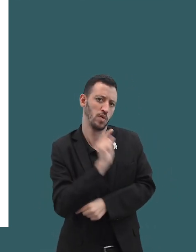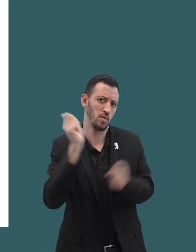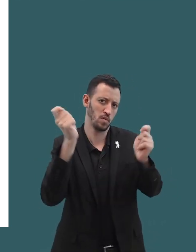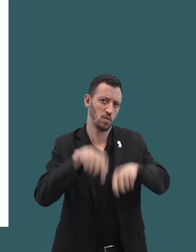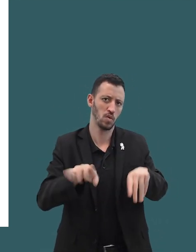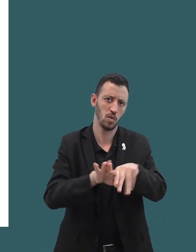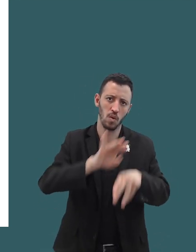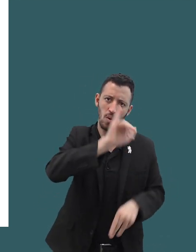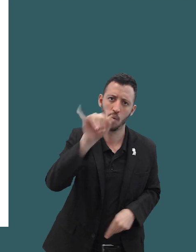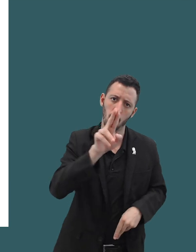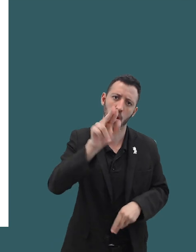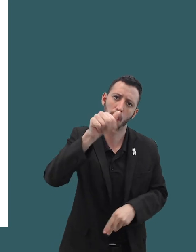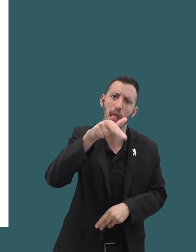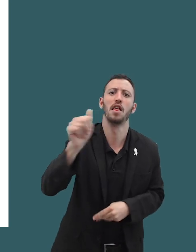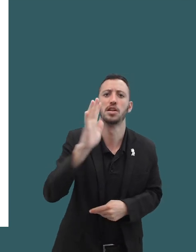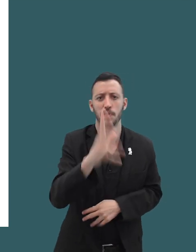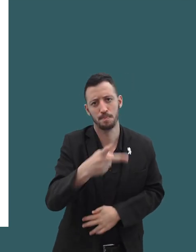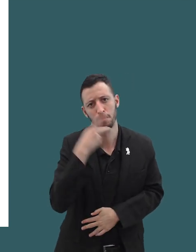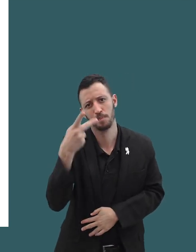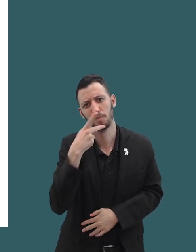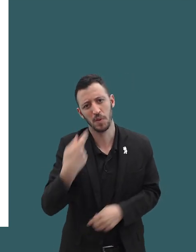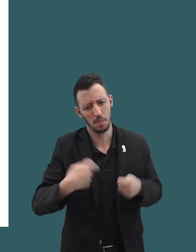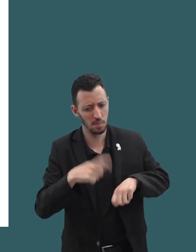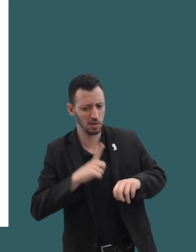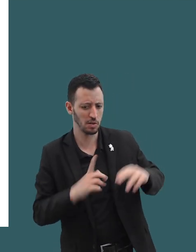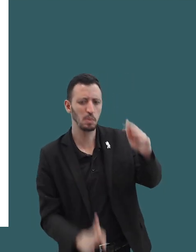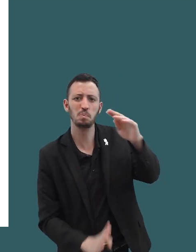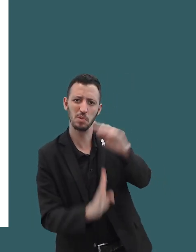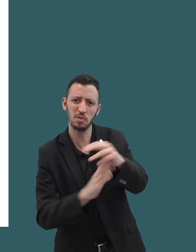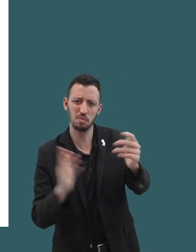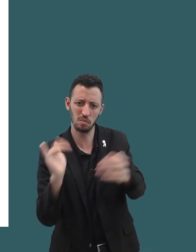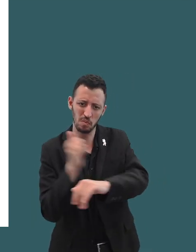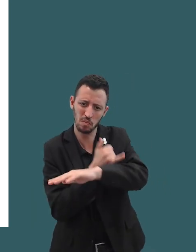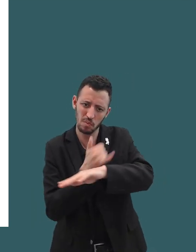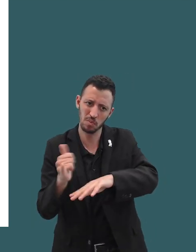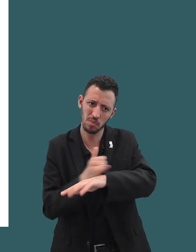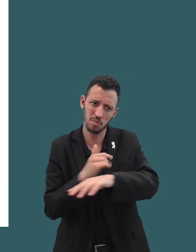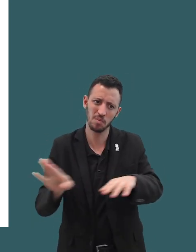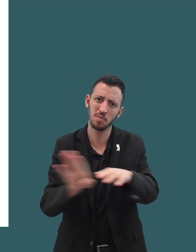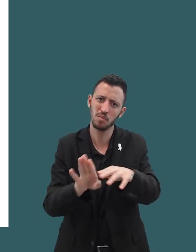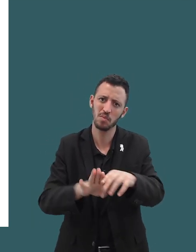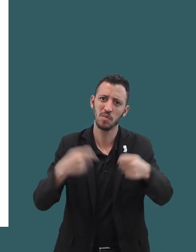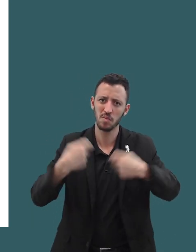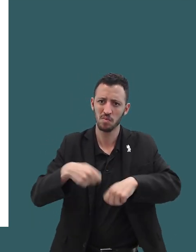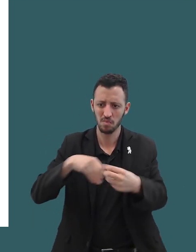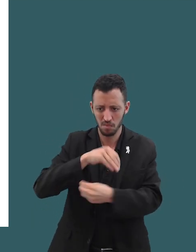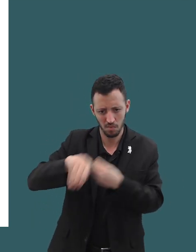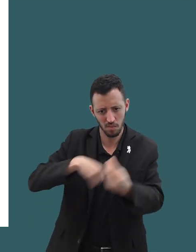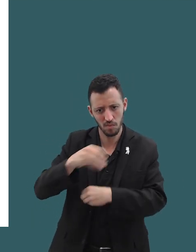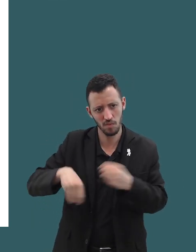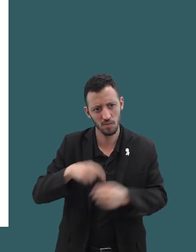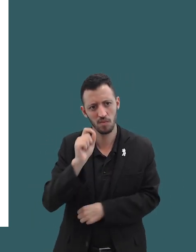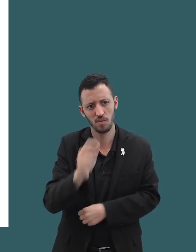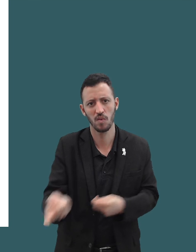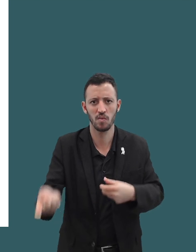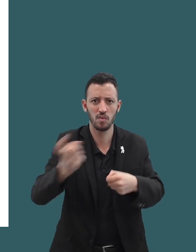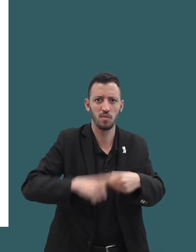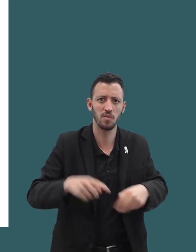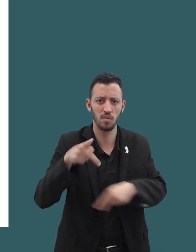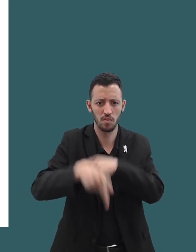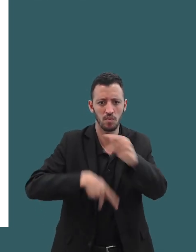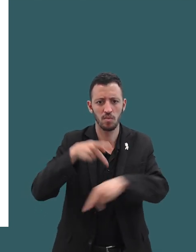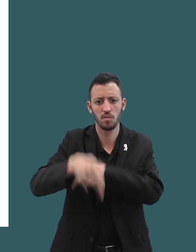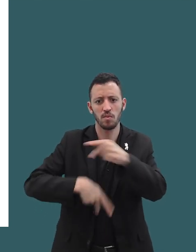a Ruana falou de novo, né? Nós temos que ter metas, estratégias, nós temos também que mensurar para retornar